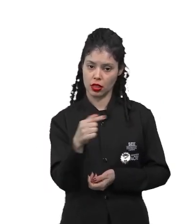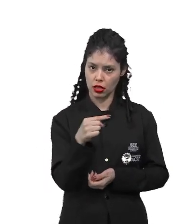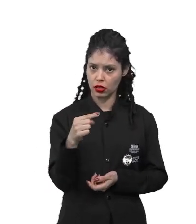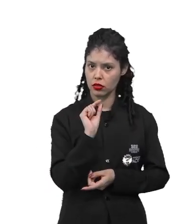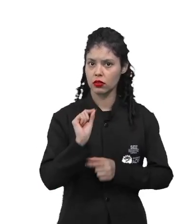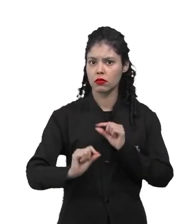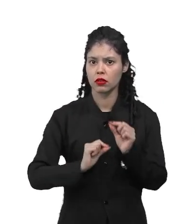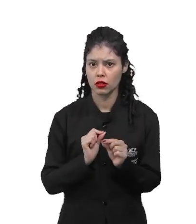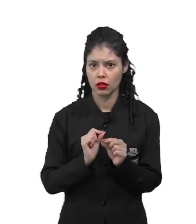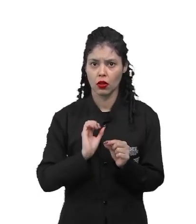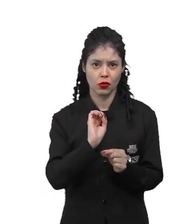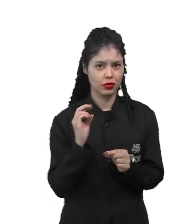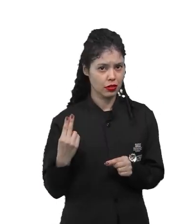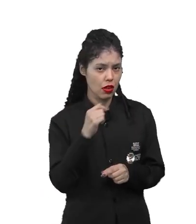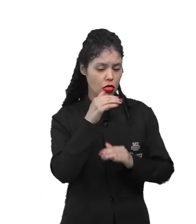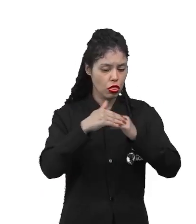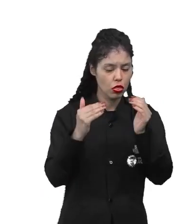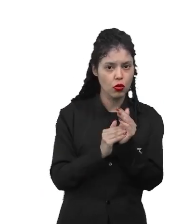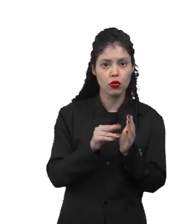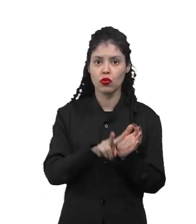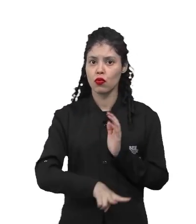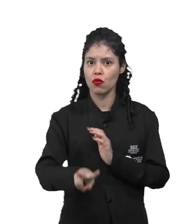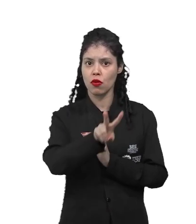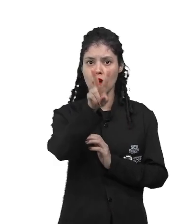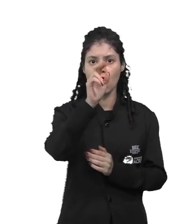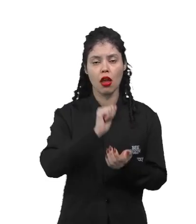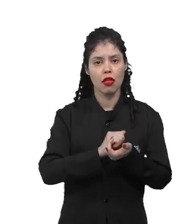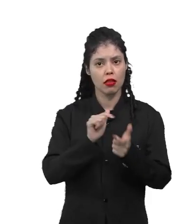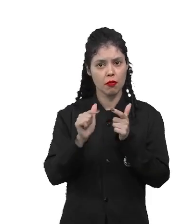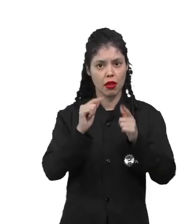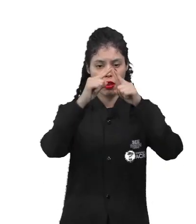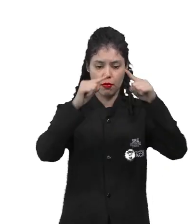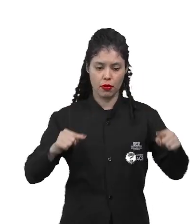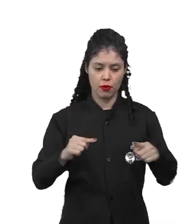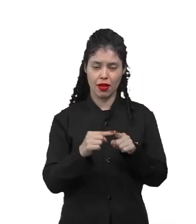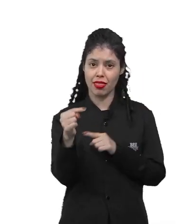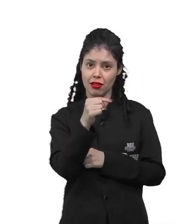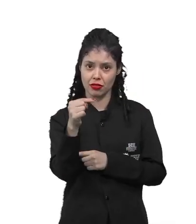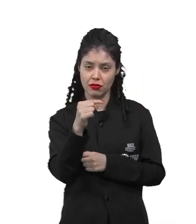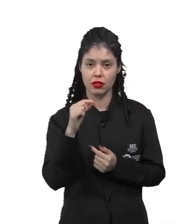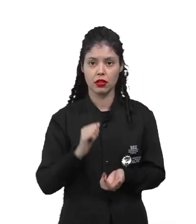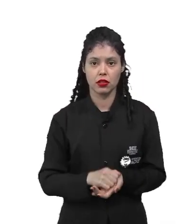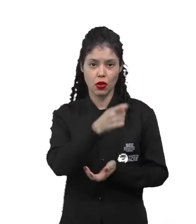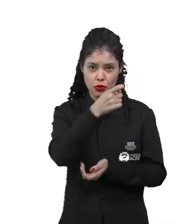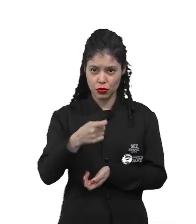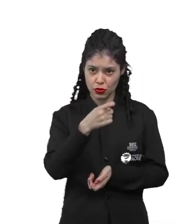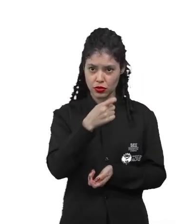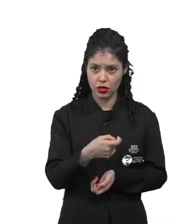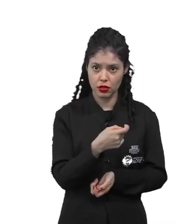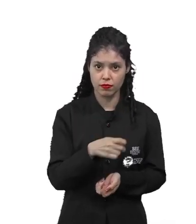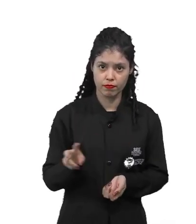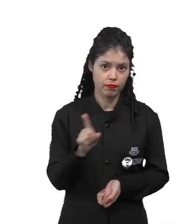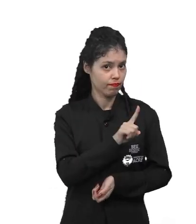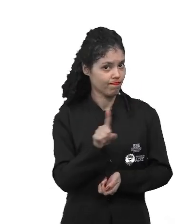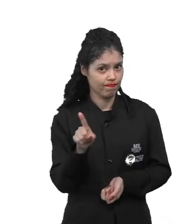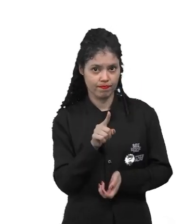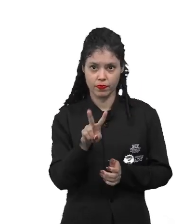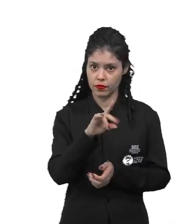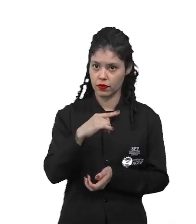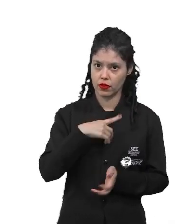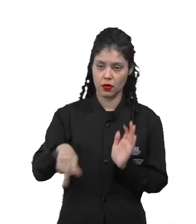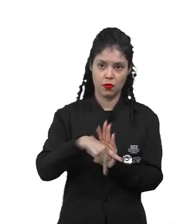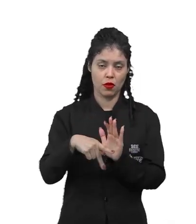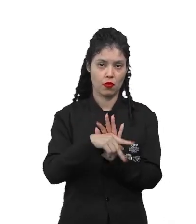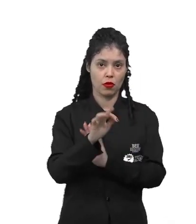negativa, ou seja, todo valor que você trabalha lá o básico, ele chega num delta negativa, o x ele não pertence aos